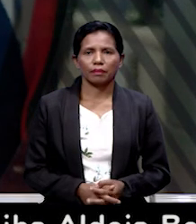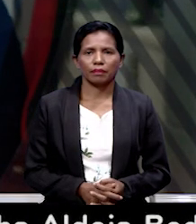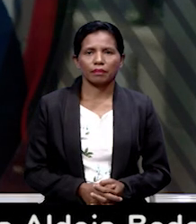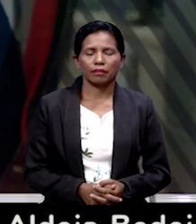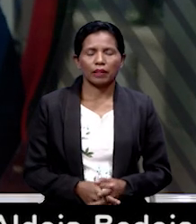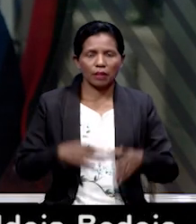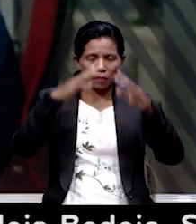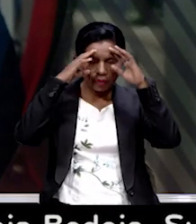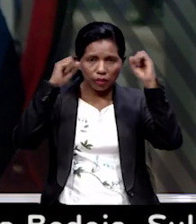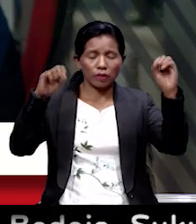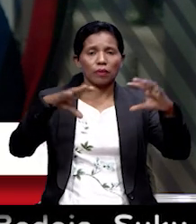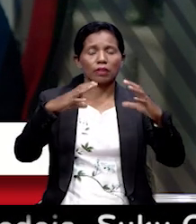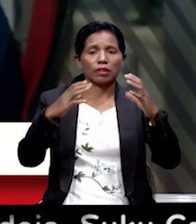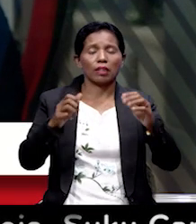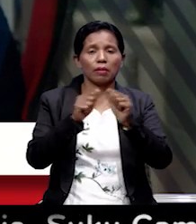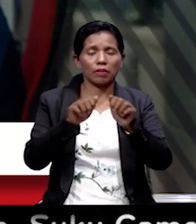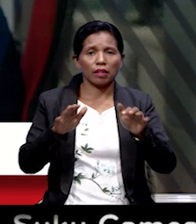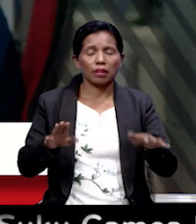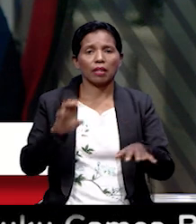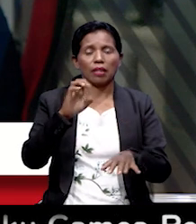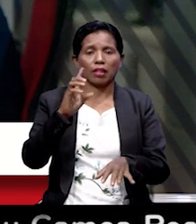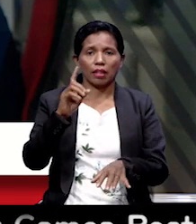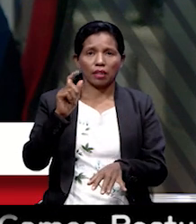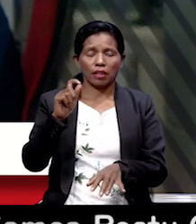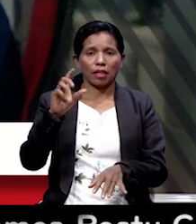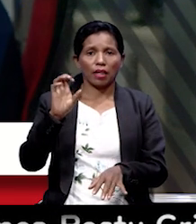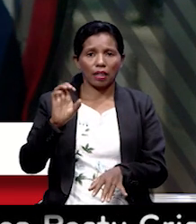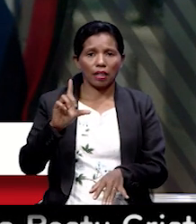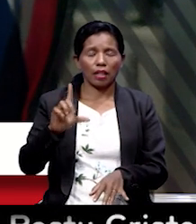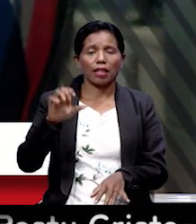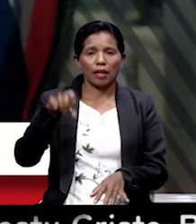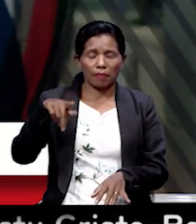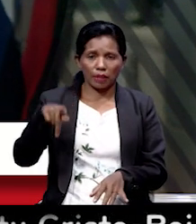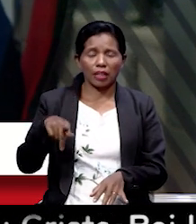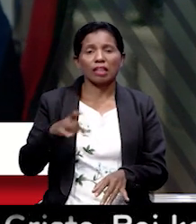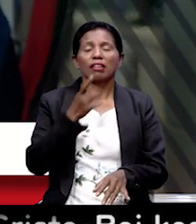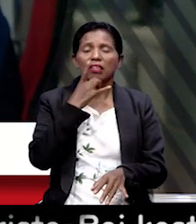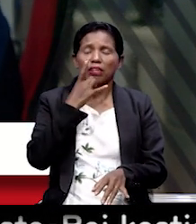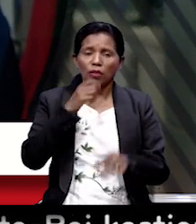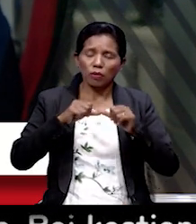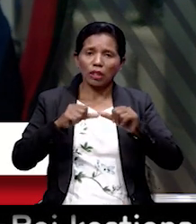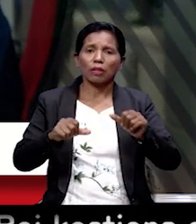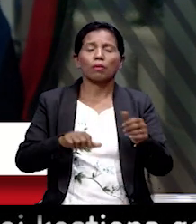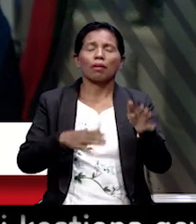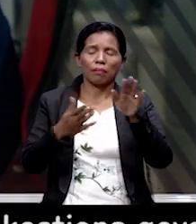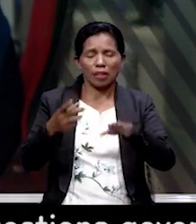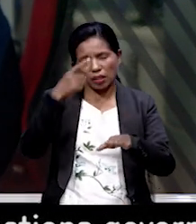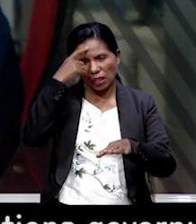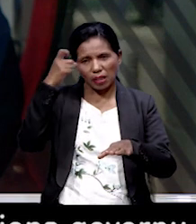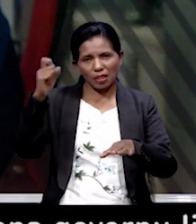Presidente do Conselho de Administração, EDTL e EPATETEN, eletricidade continua a matelaca, tambalinha, eletricidade,